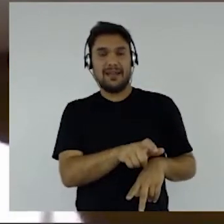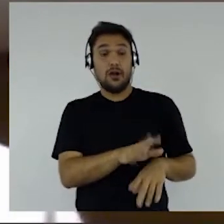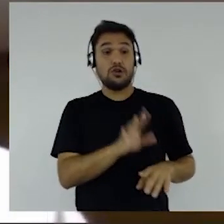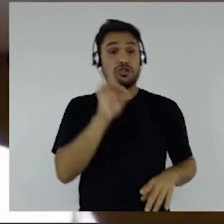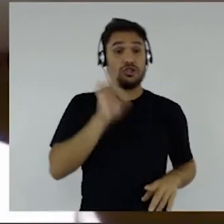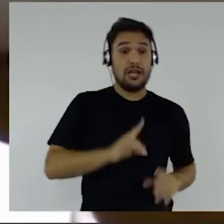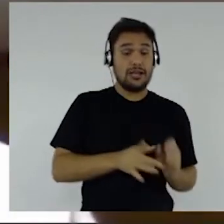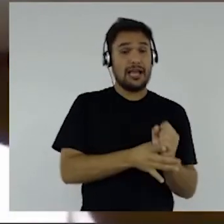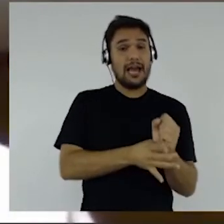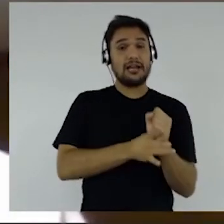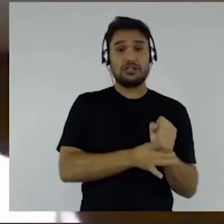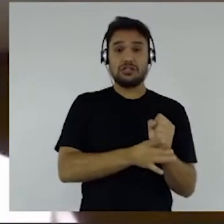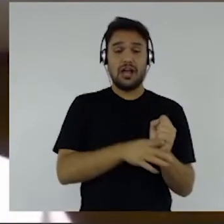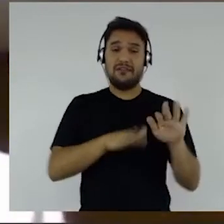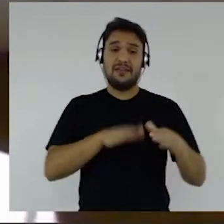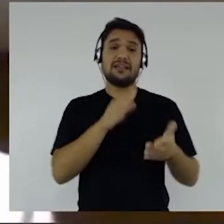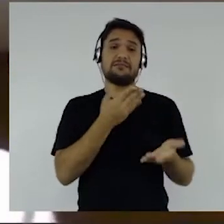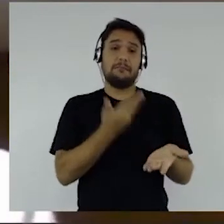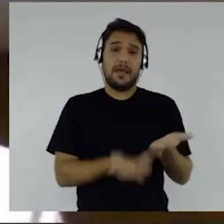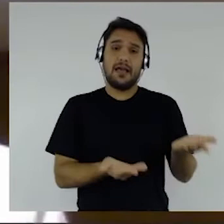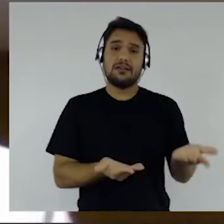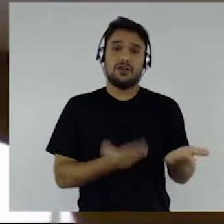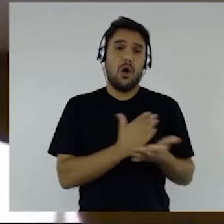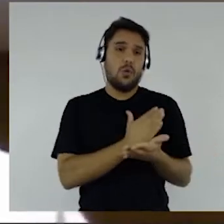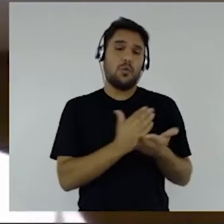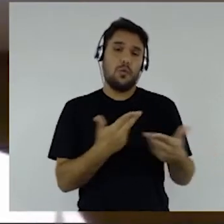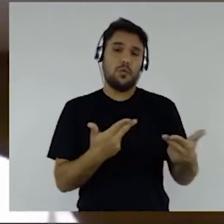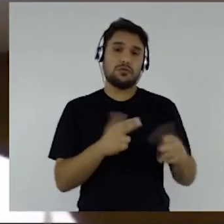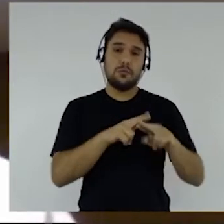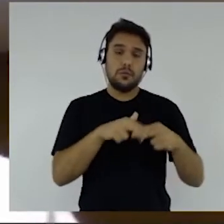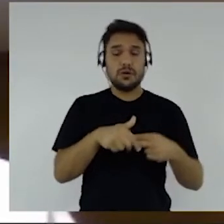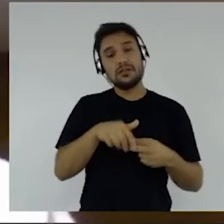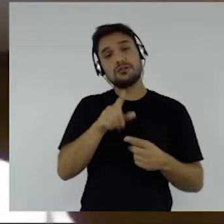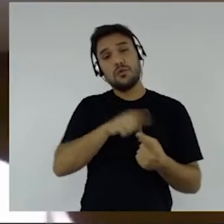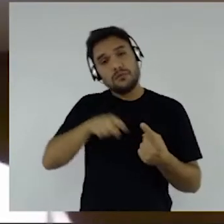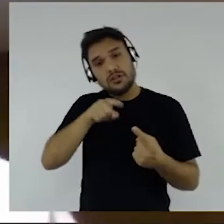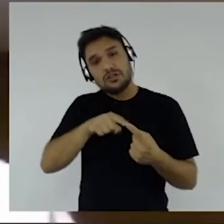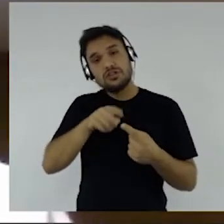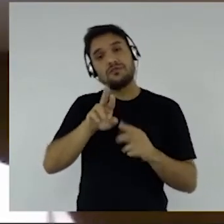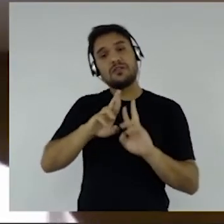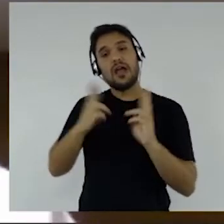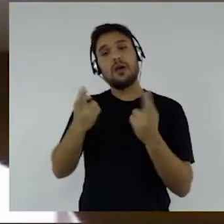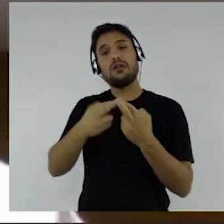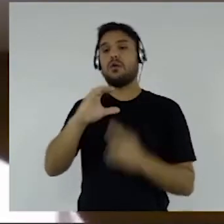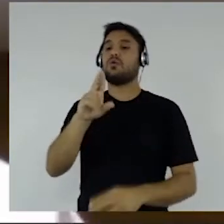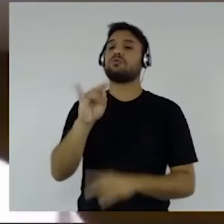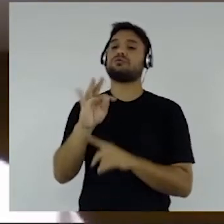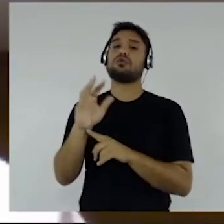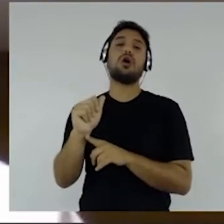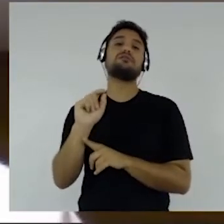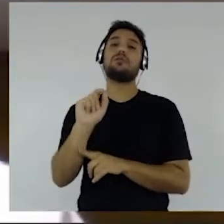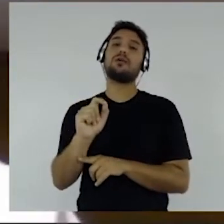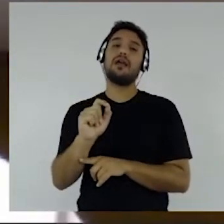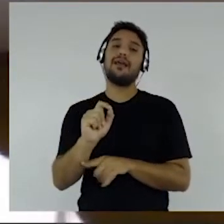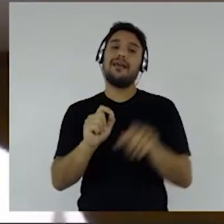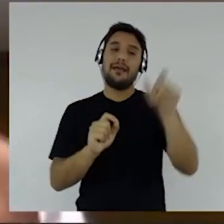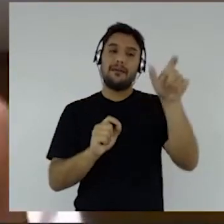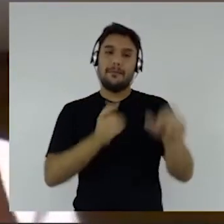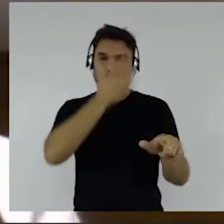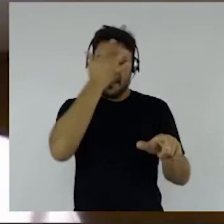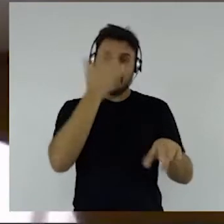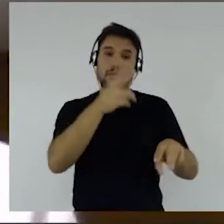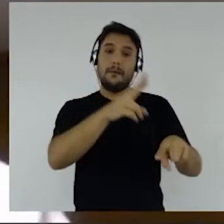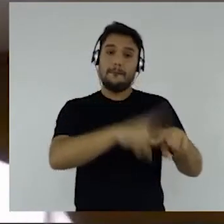direitos e garantias são respeitados. Então, essa é a primeira finalidade da audiência de custódia, ou seja, é permitir que o preso